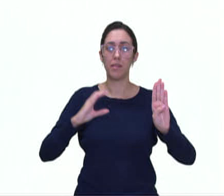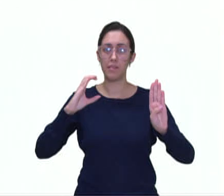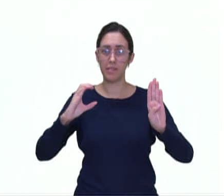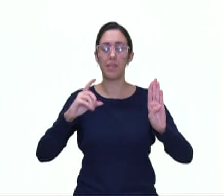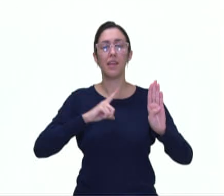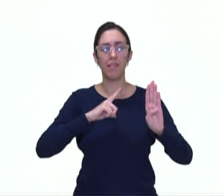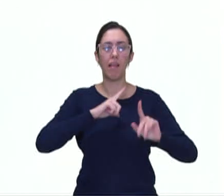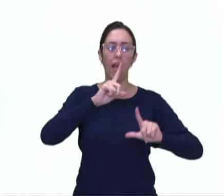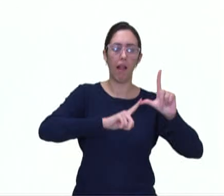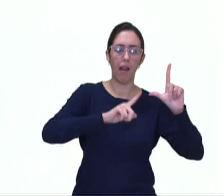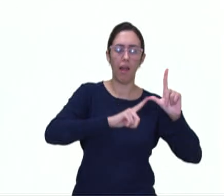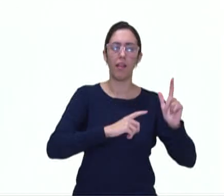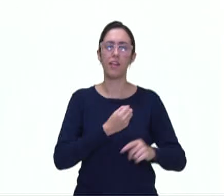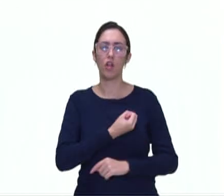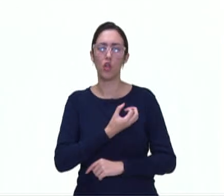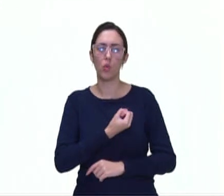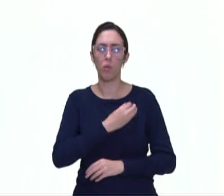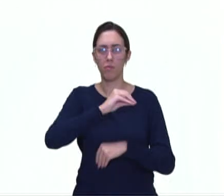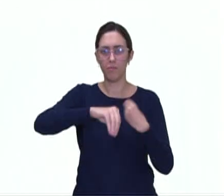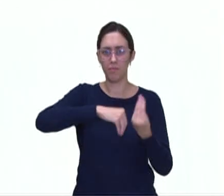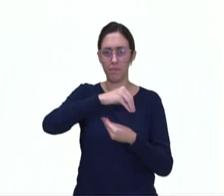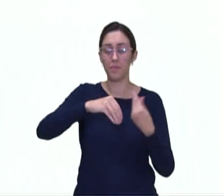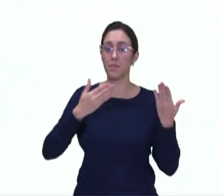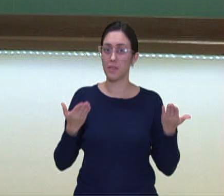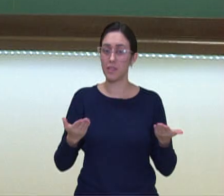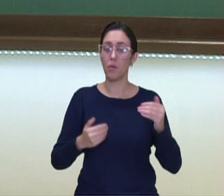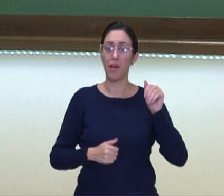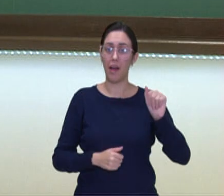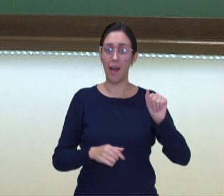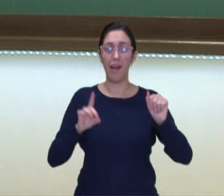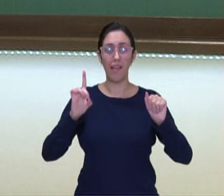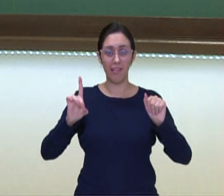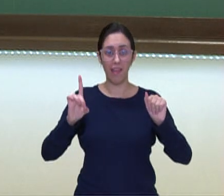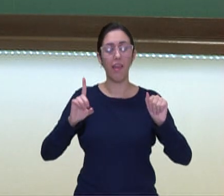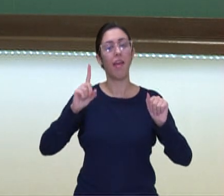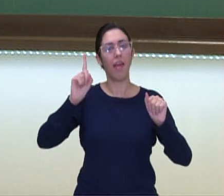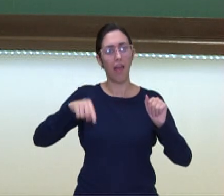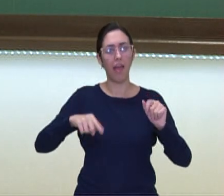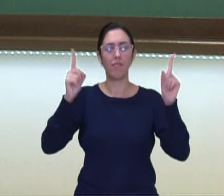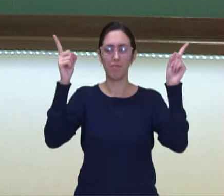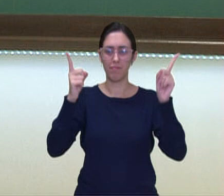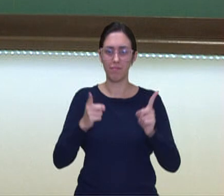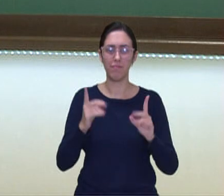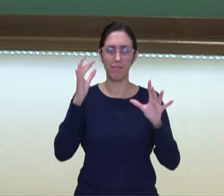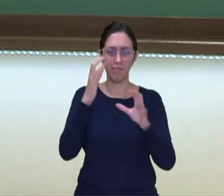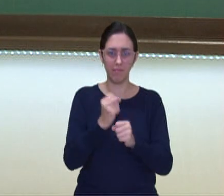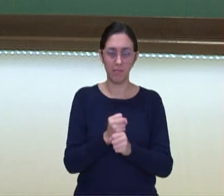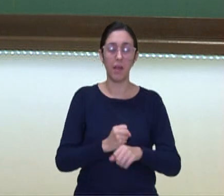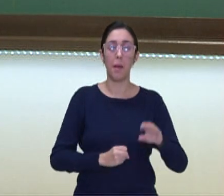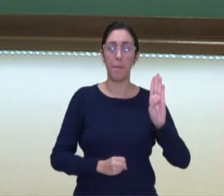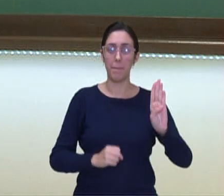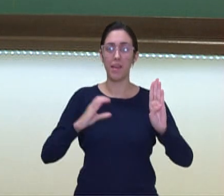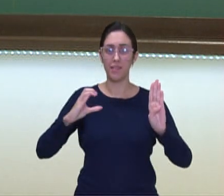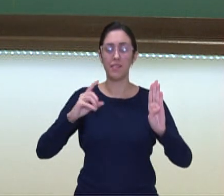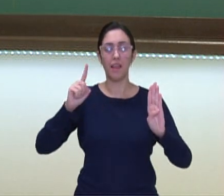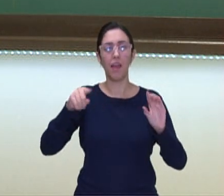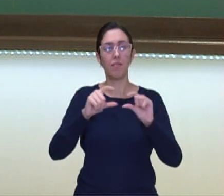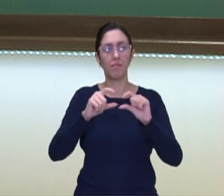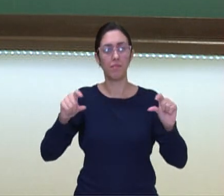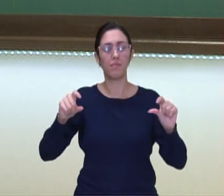números. Portanto, A e D são expressões numéricas e B e C são